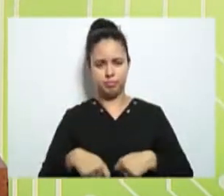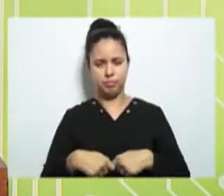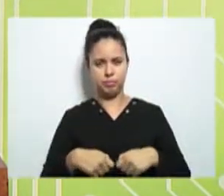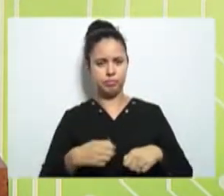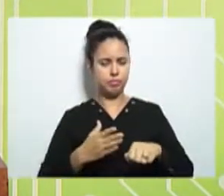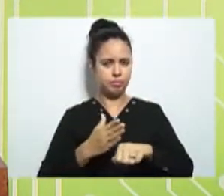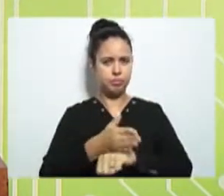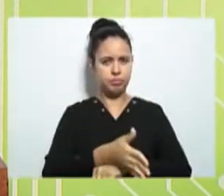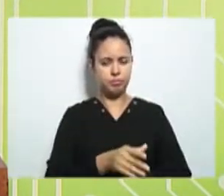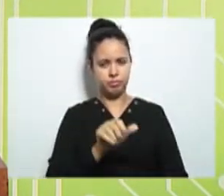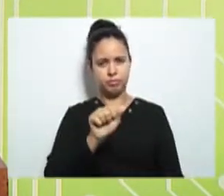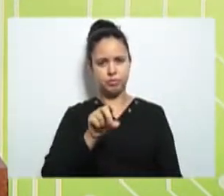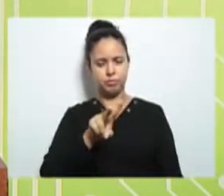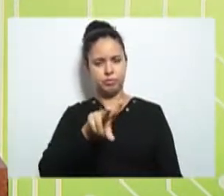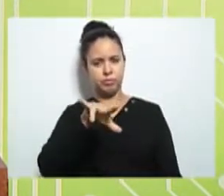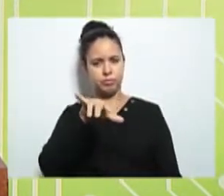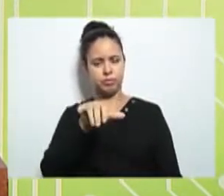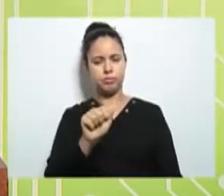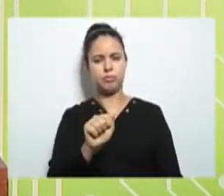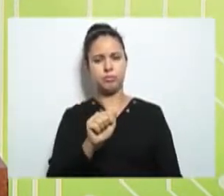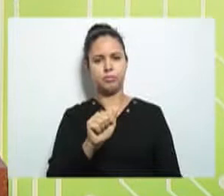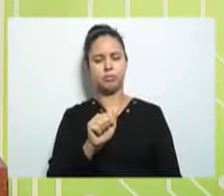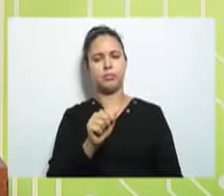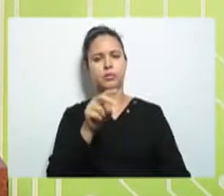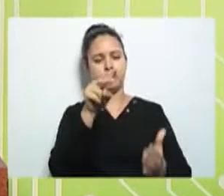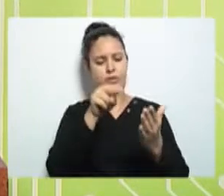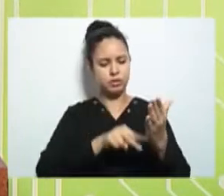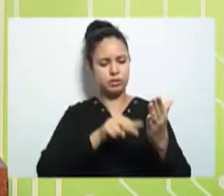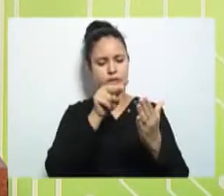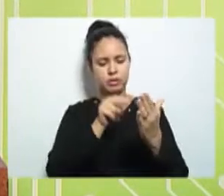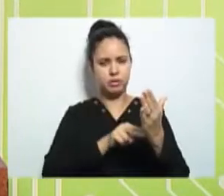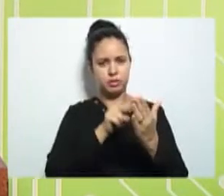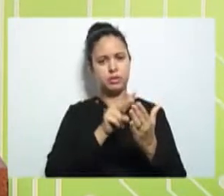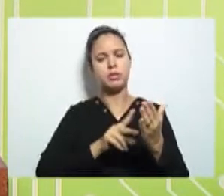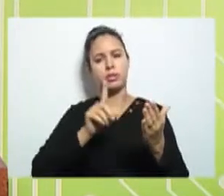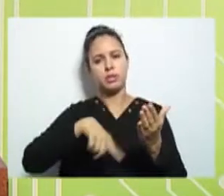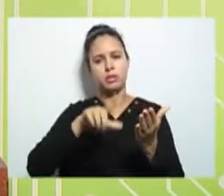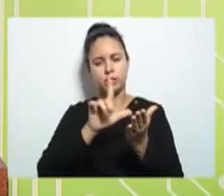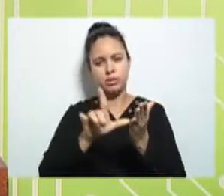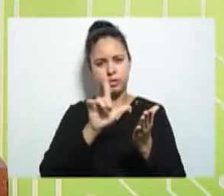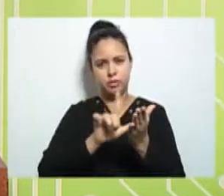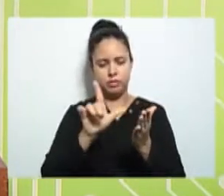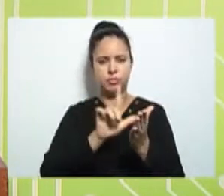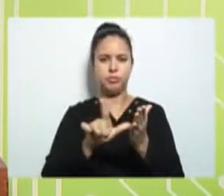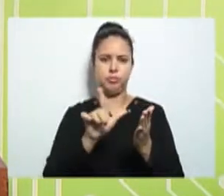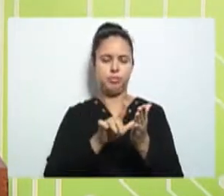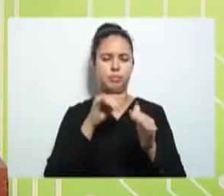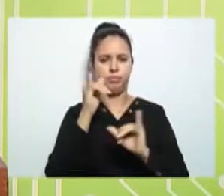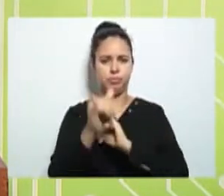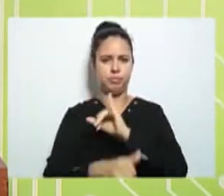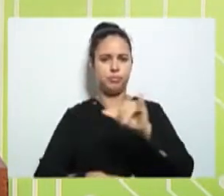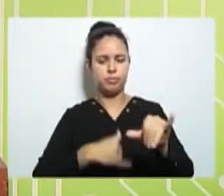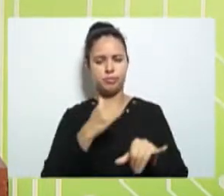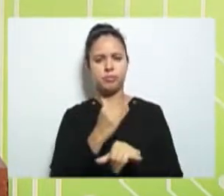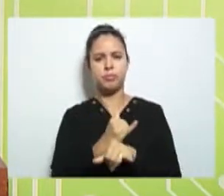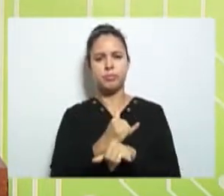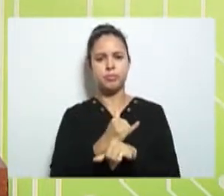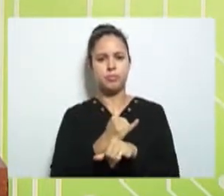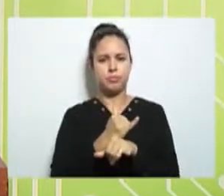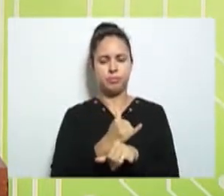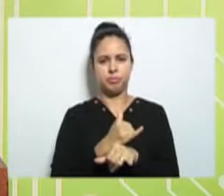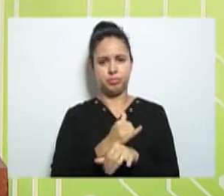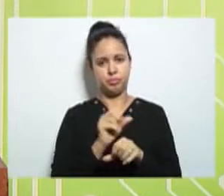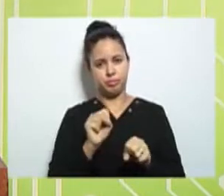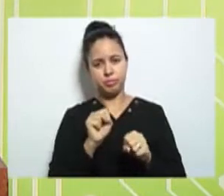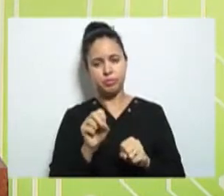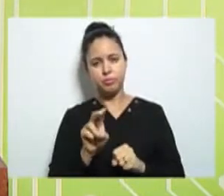ter que ler muito material e-book, que a gente chama livros eletrônicos. Então, vocês podem fazer a utilização desse recurso